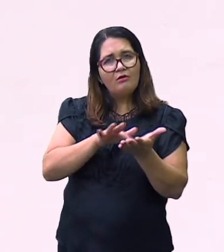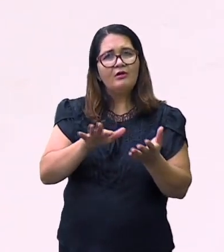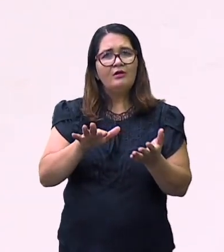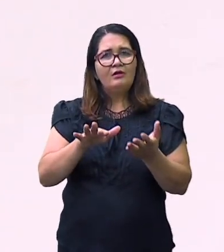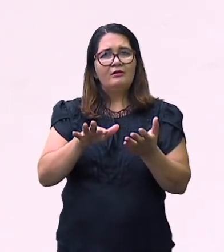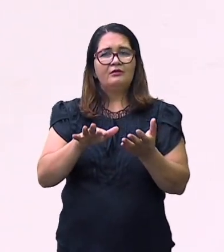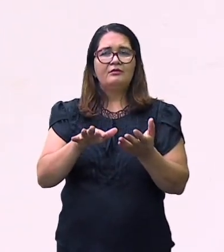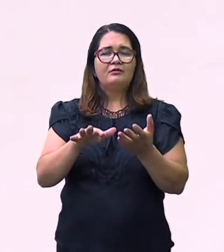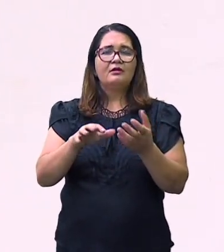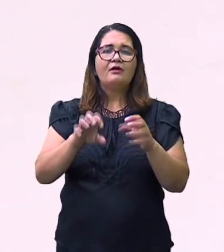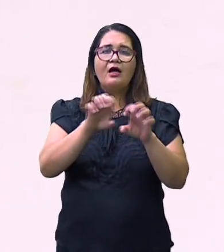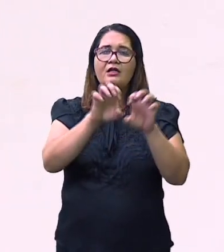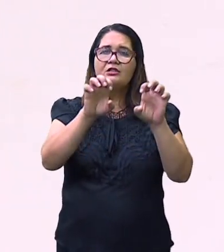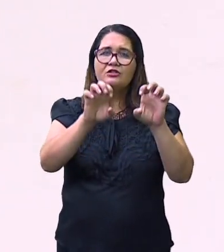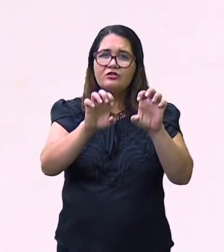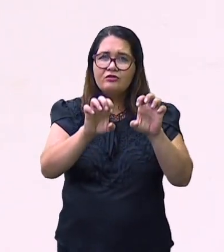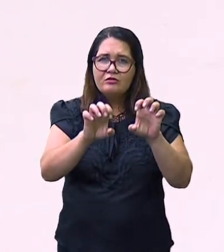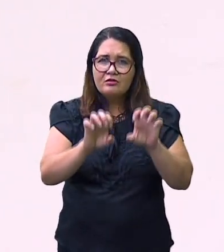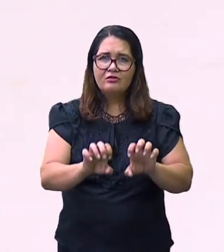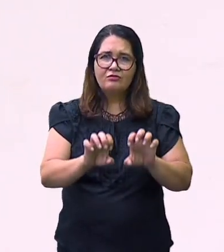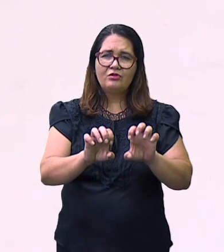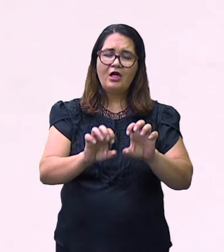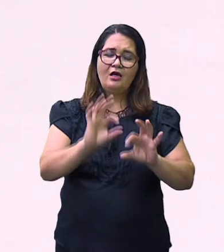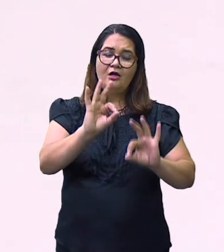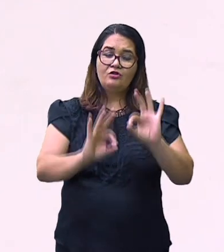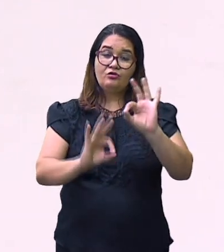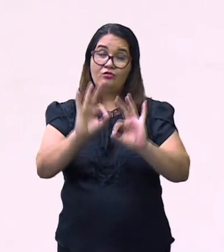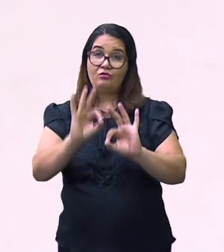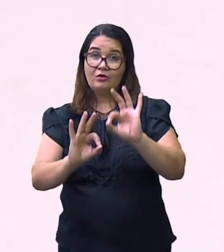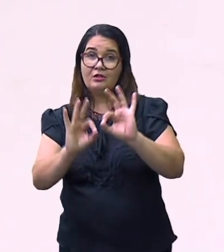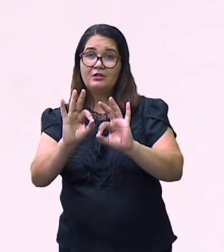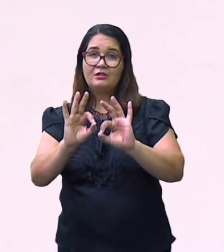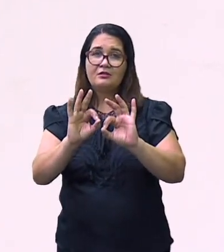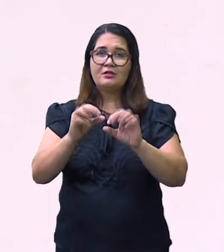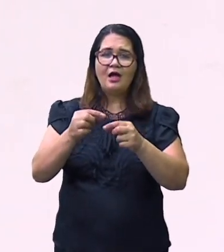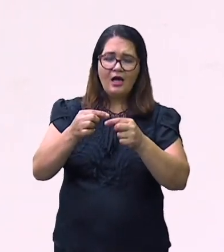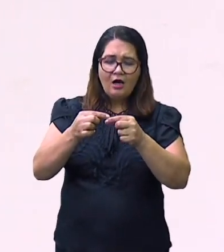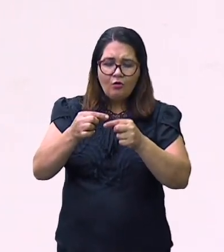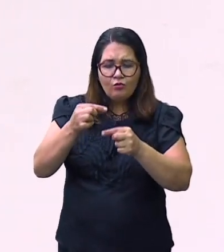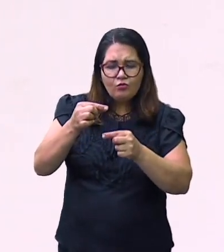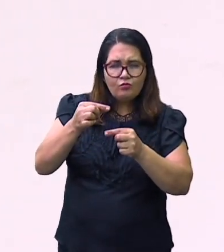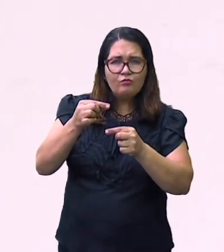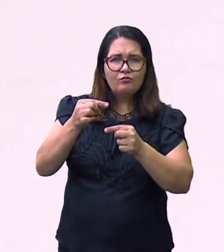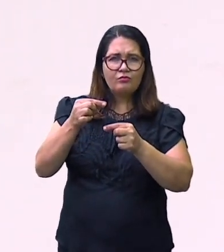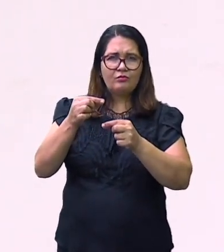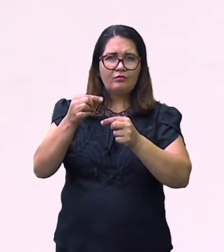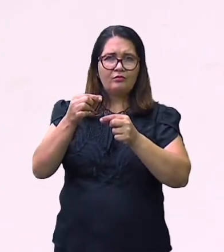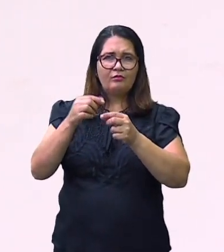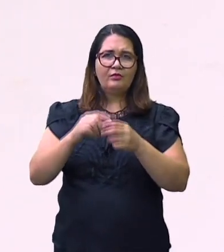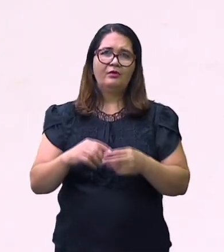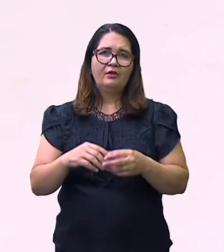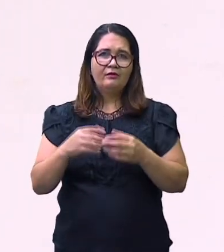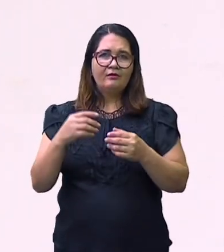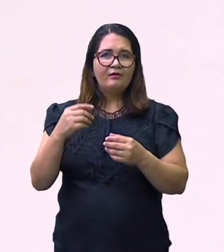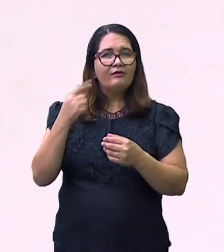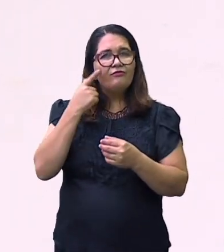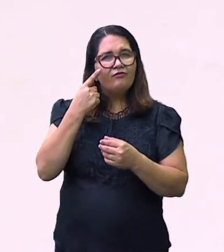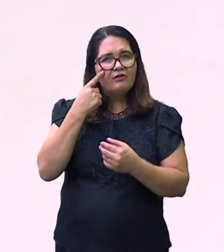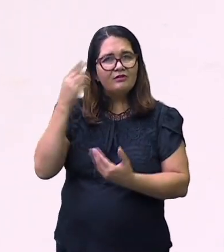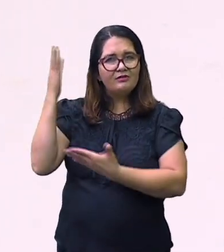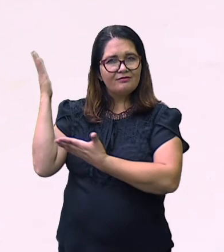essa estrutura de organizar o seu tubo, mesmo? E aí a gente vai lá, ó, e